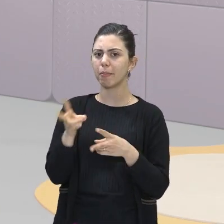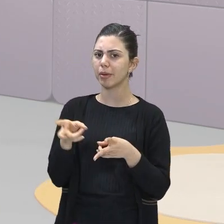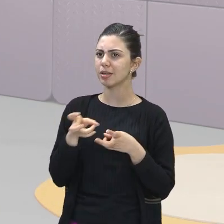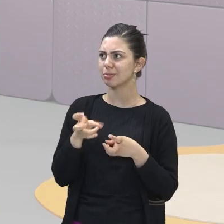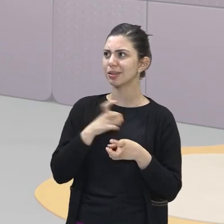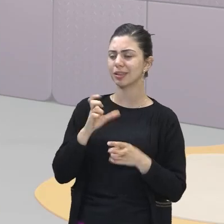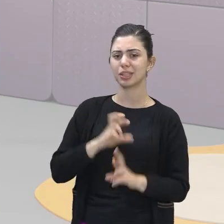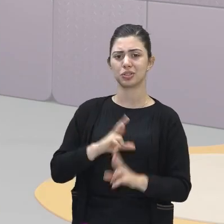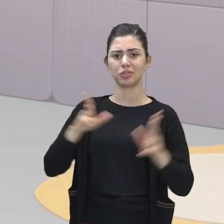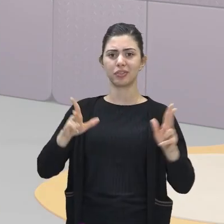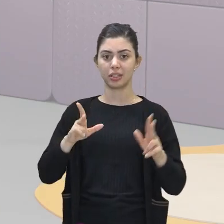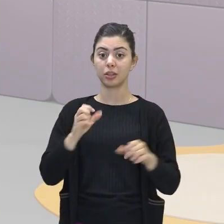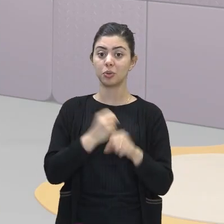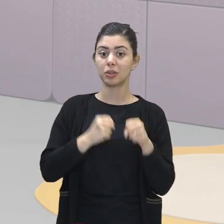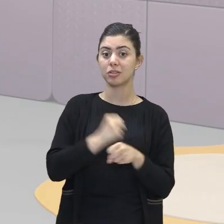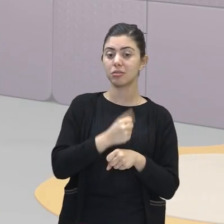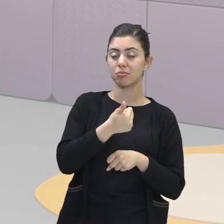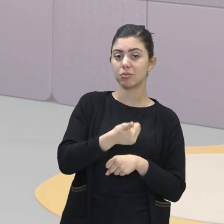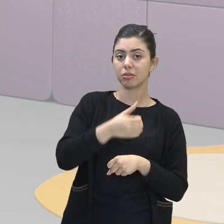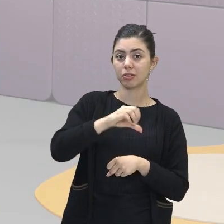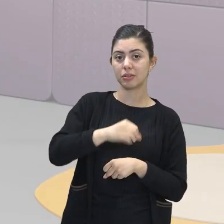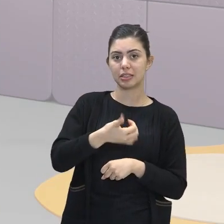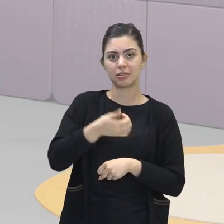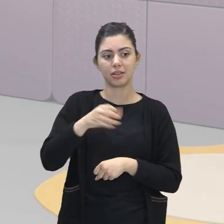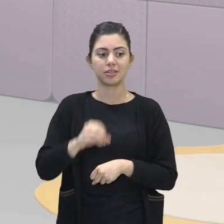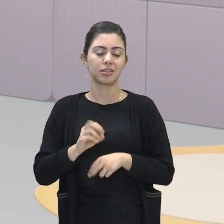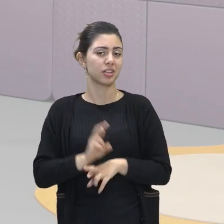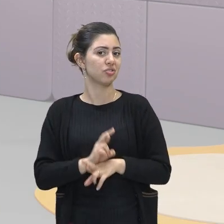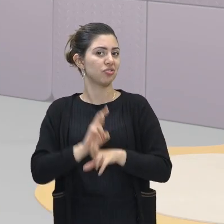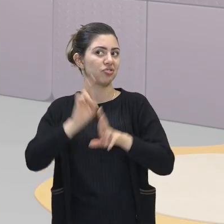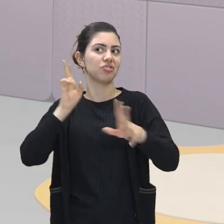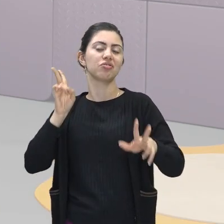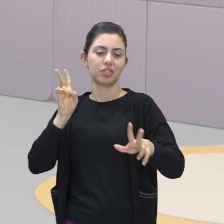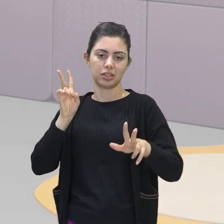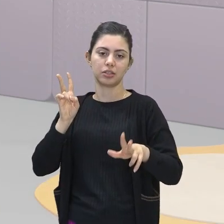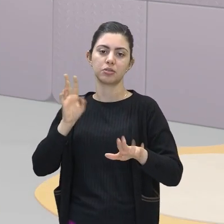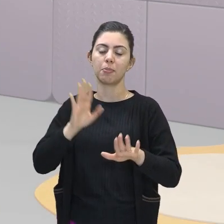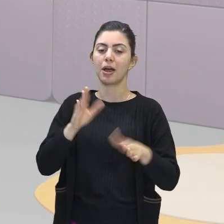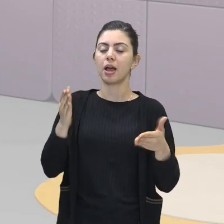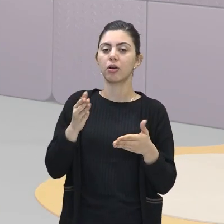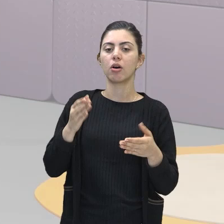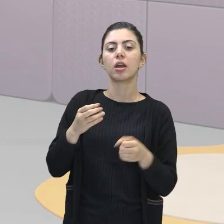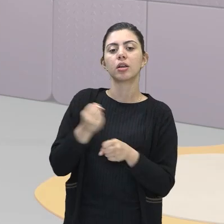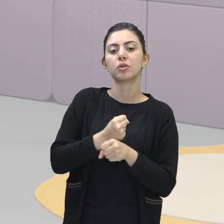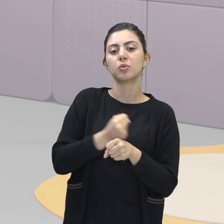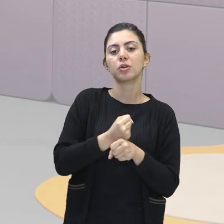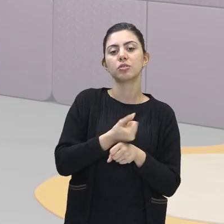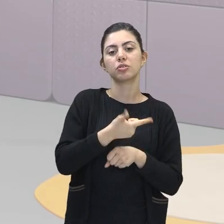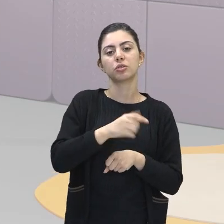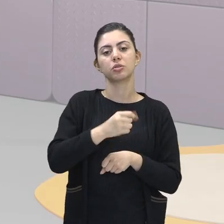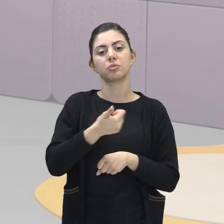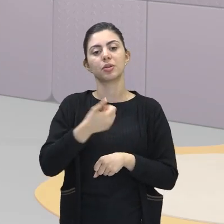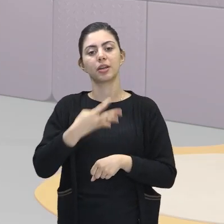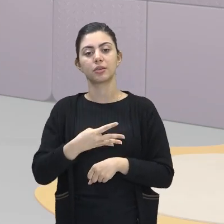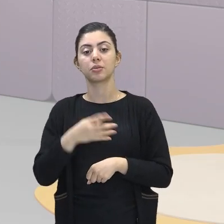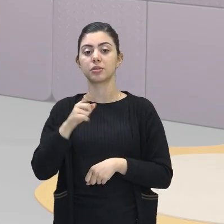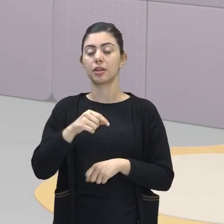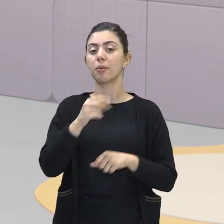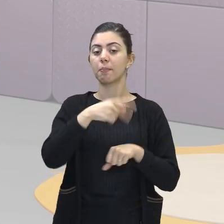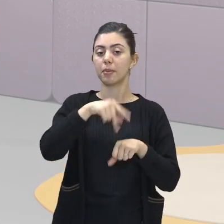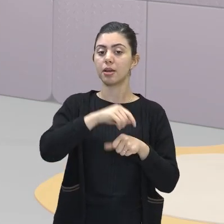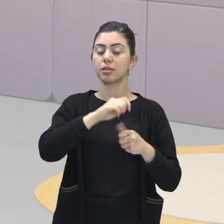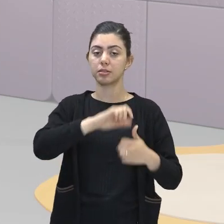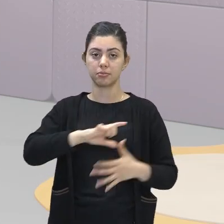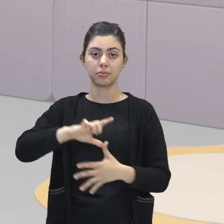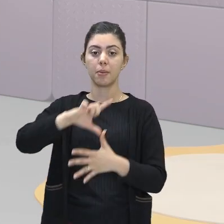diferença? Lá em 1960 era tudo muito diferente. Quando a gente vem para 2014, olha a diferença. Os países da América Latina